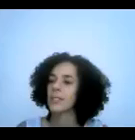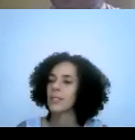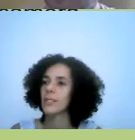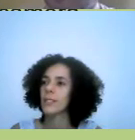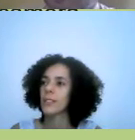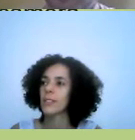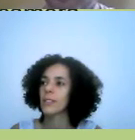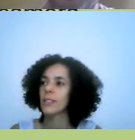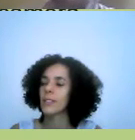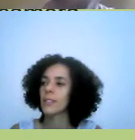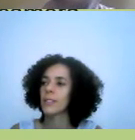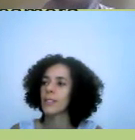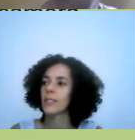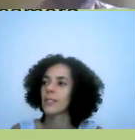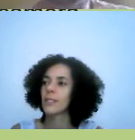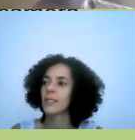Quando?